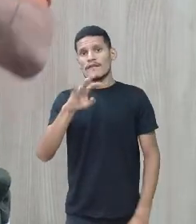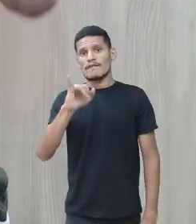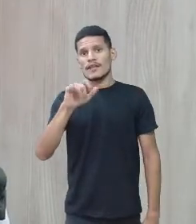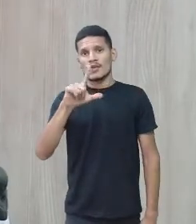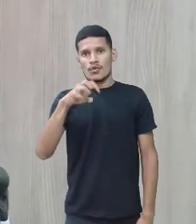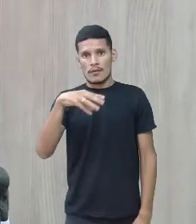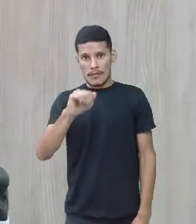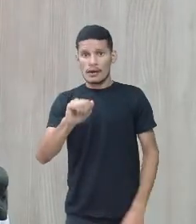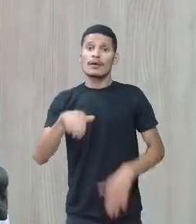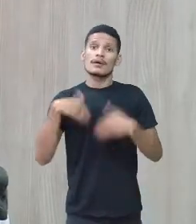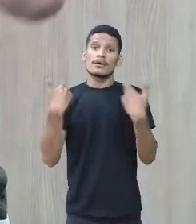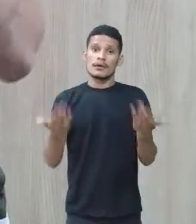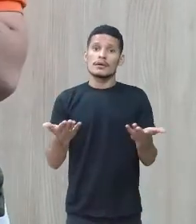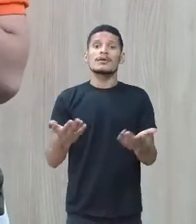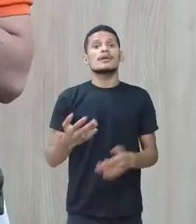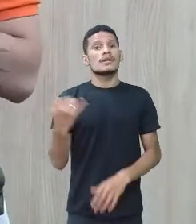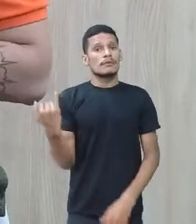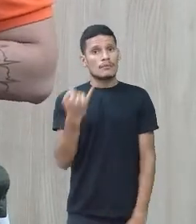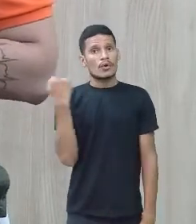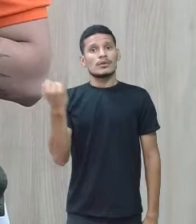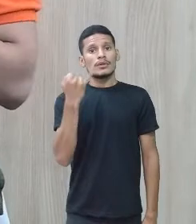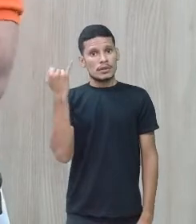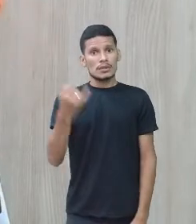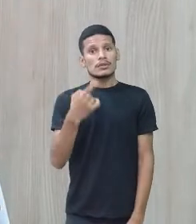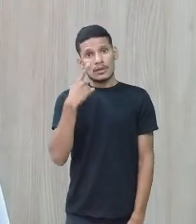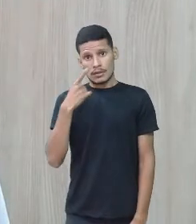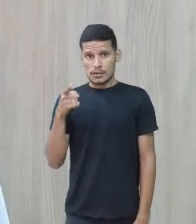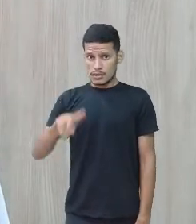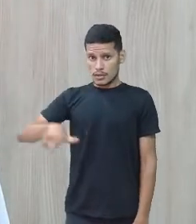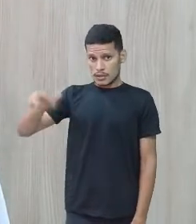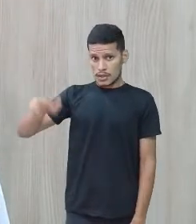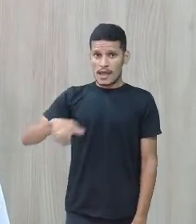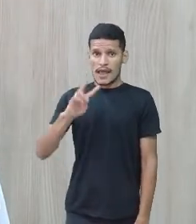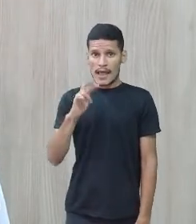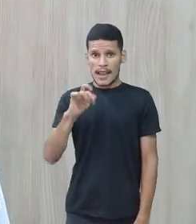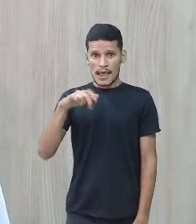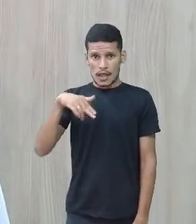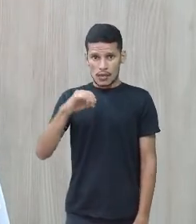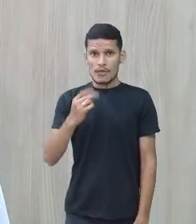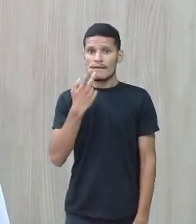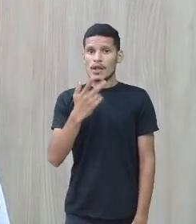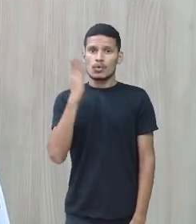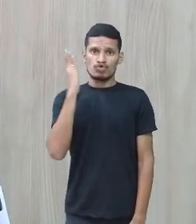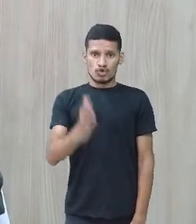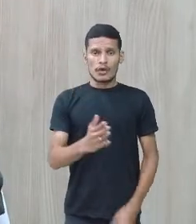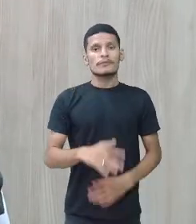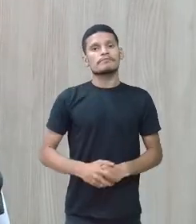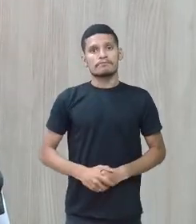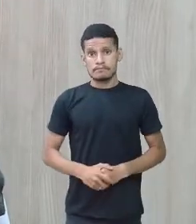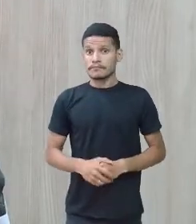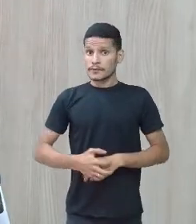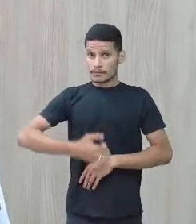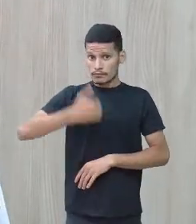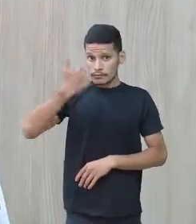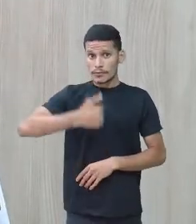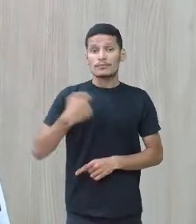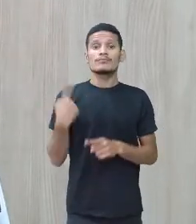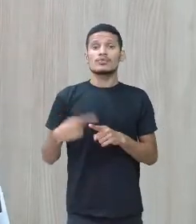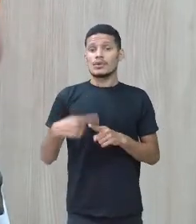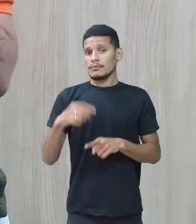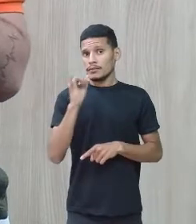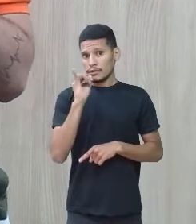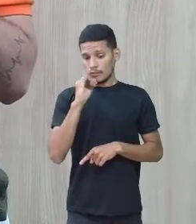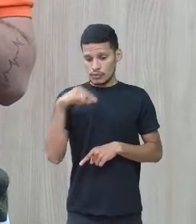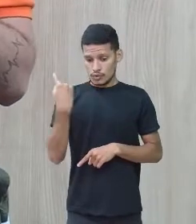Cheiro. Então, pessoal, é extremamente importante isso que Heleno veio comentando aqui, né? Primeiro que, tipo,